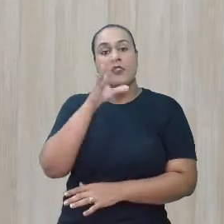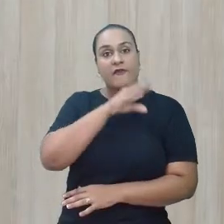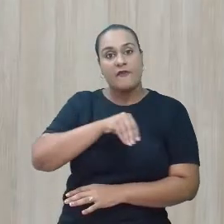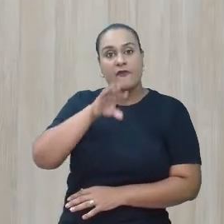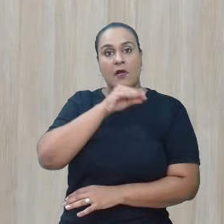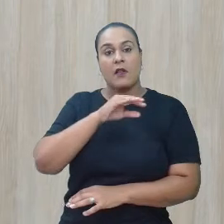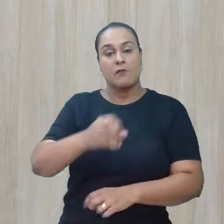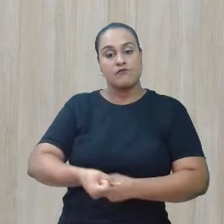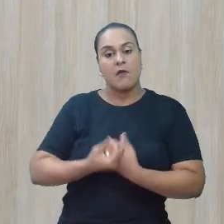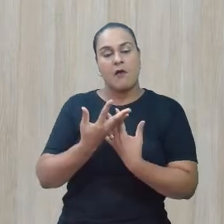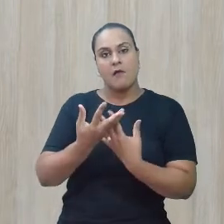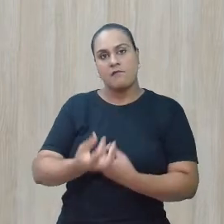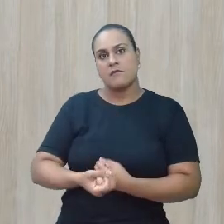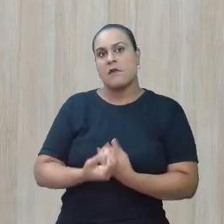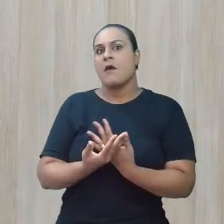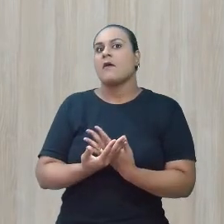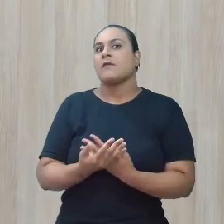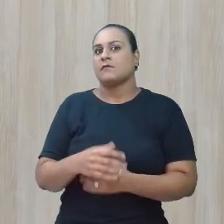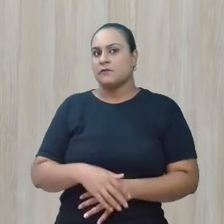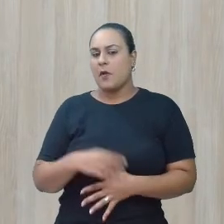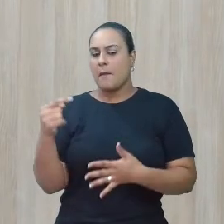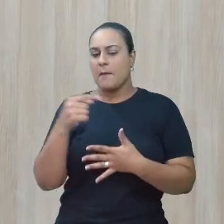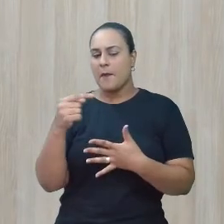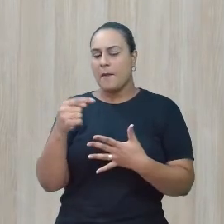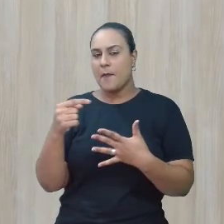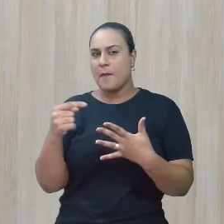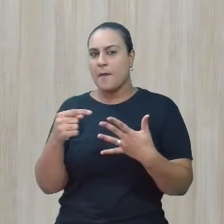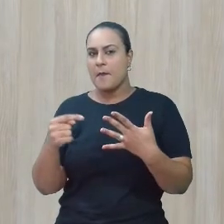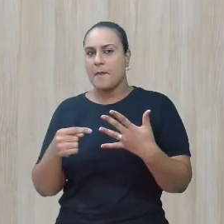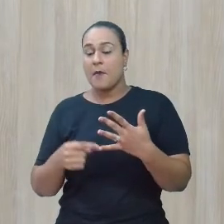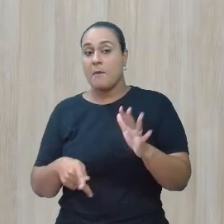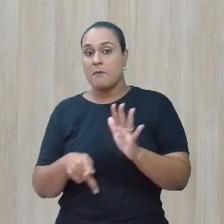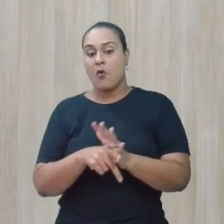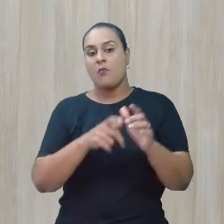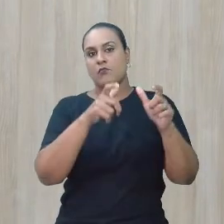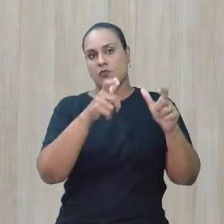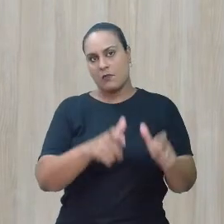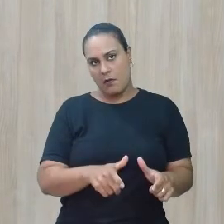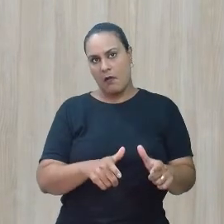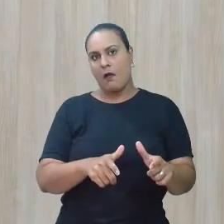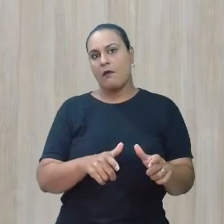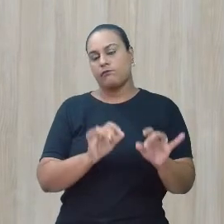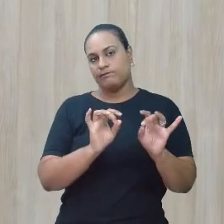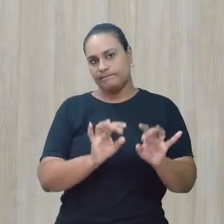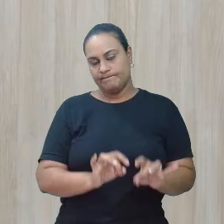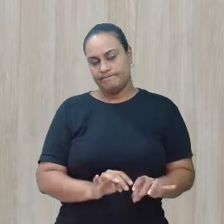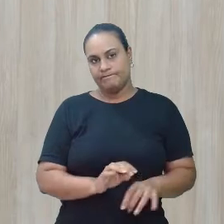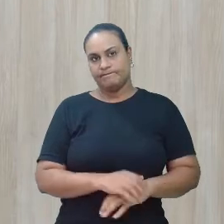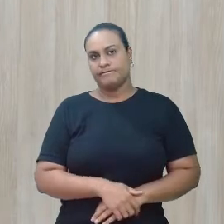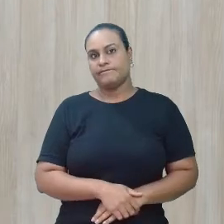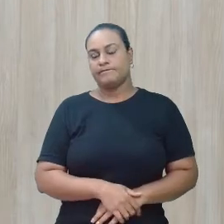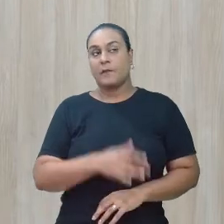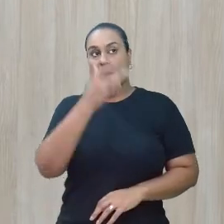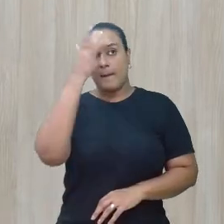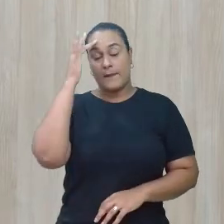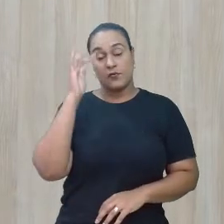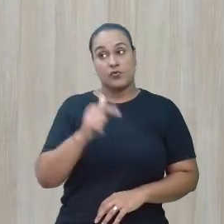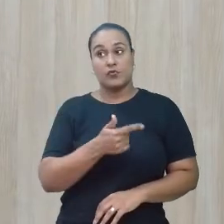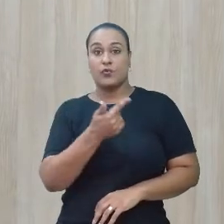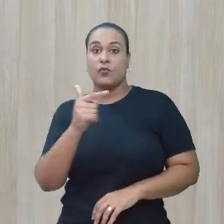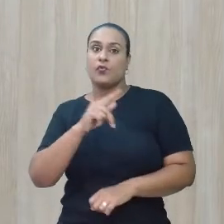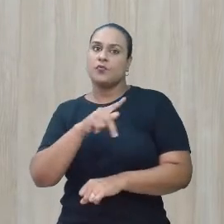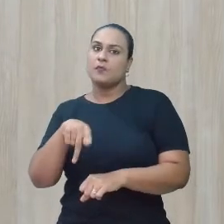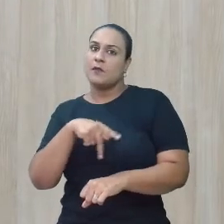expressão. Então, coisas que são da cor local, que são de um lugar especificamente. Que uma pessoa de fora,